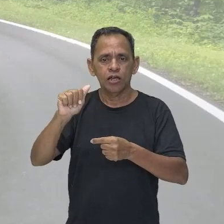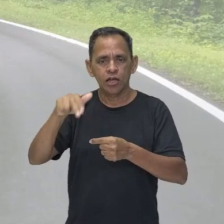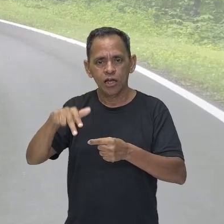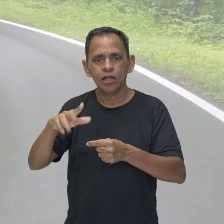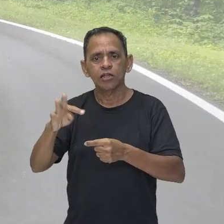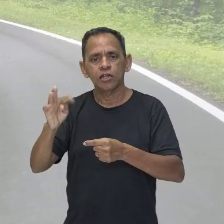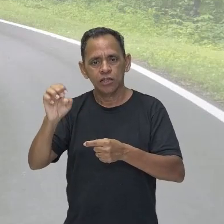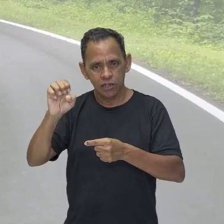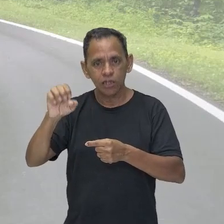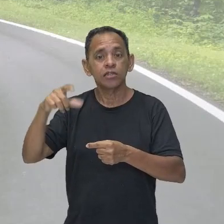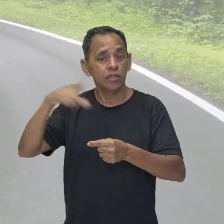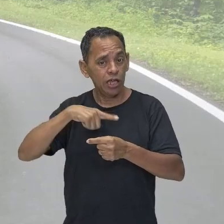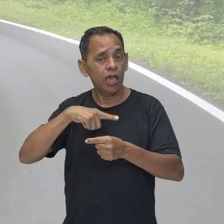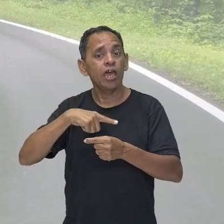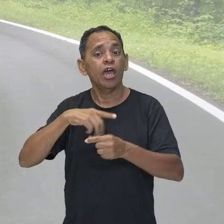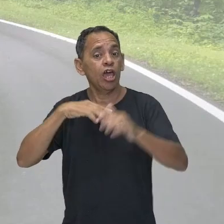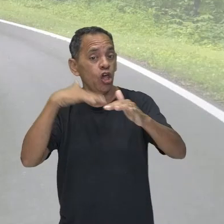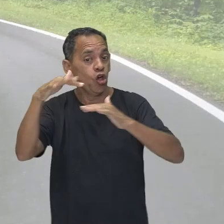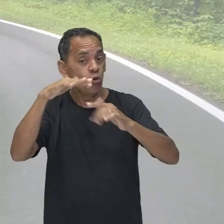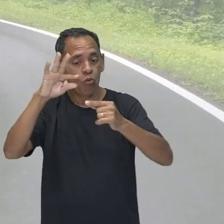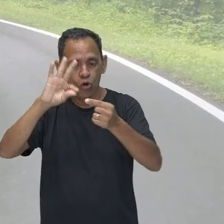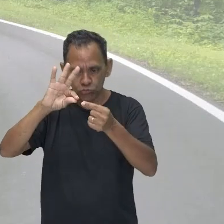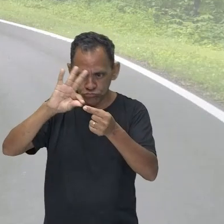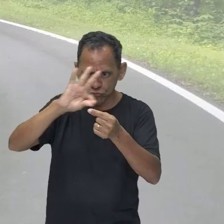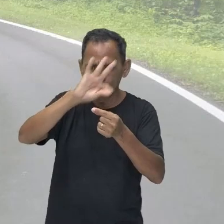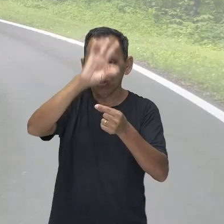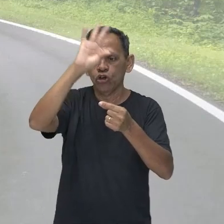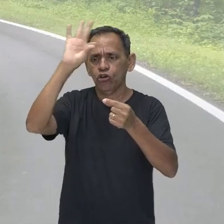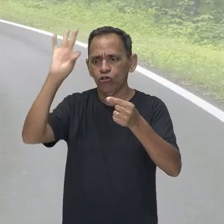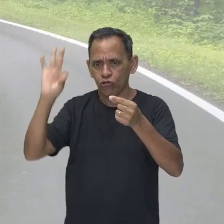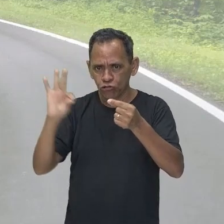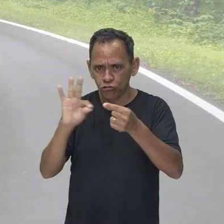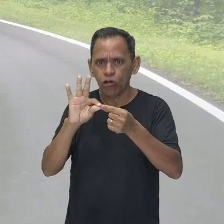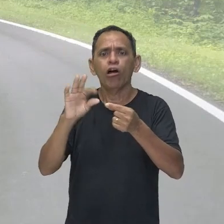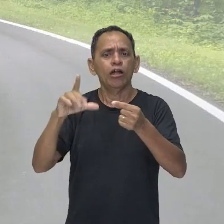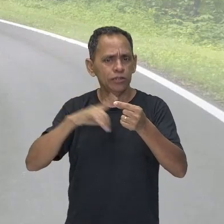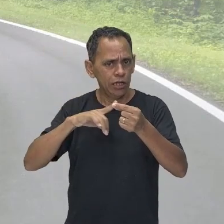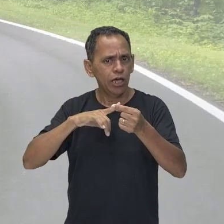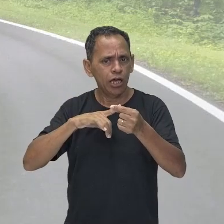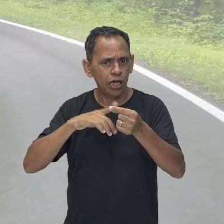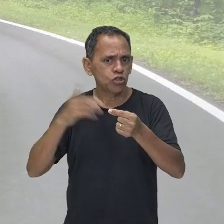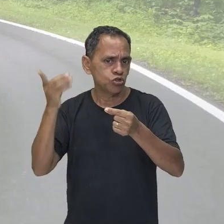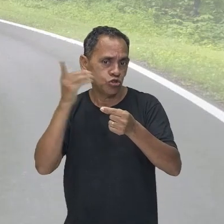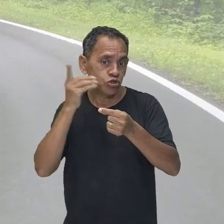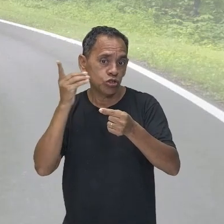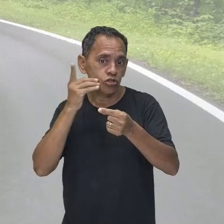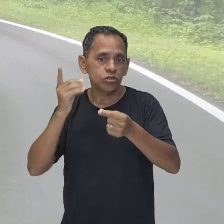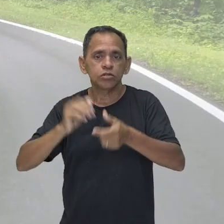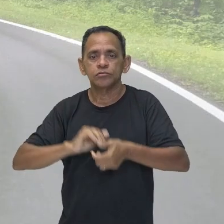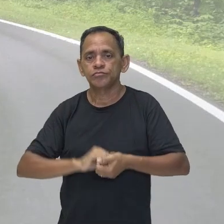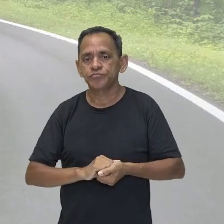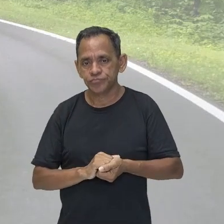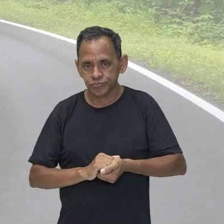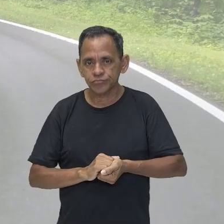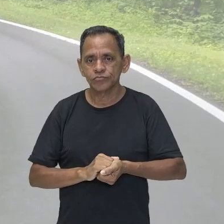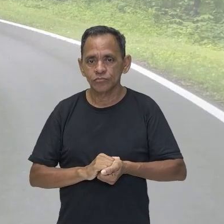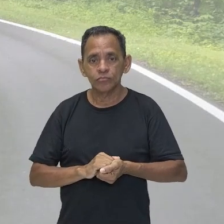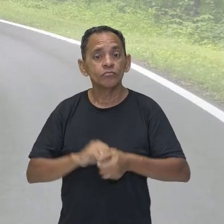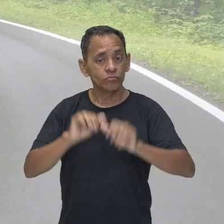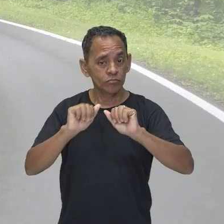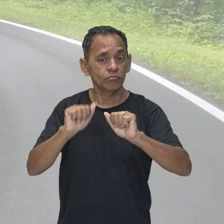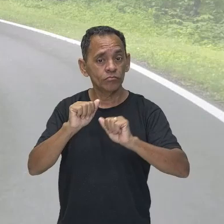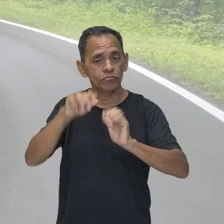mesmo? Então, esses movimentos, eles existem no nosso dia a dia e eles podem ser classificados,